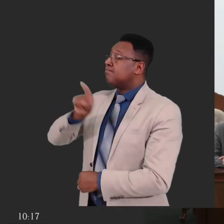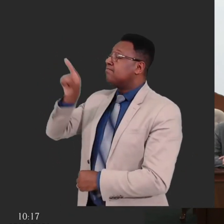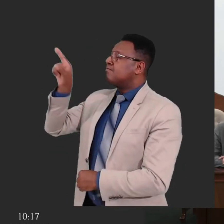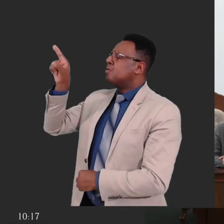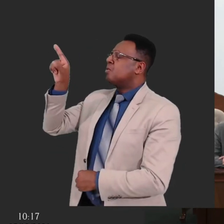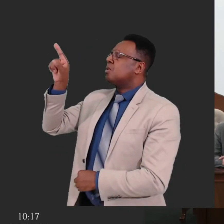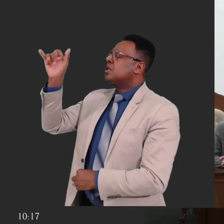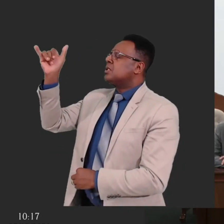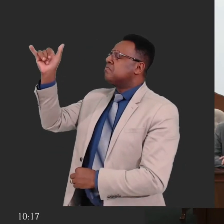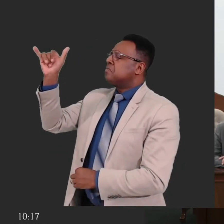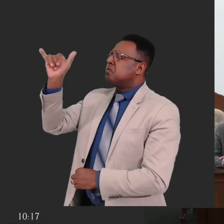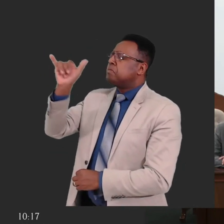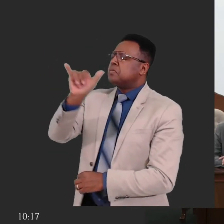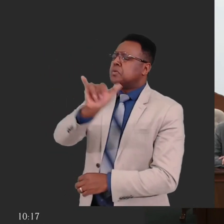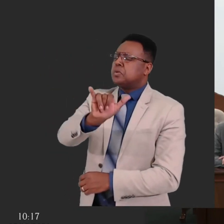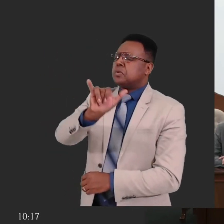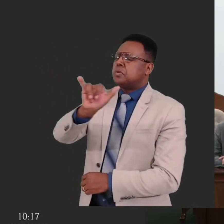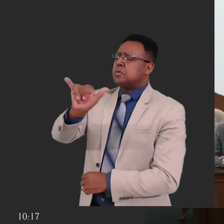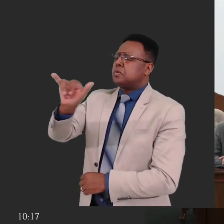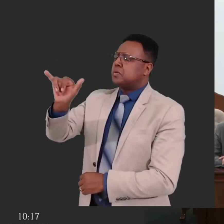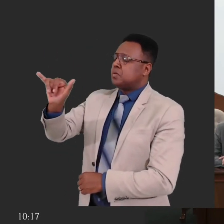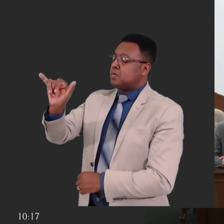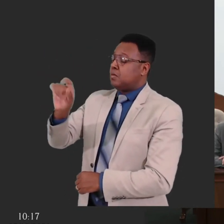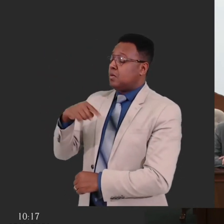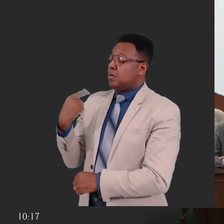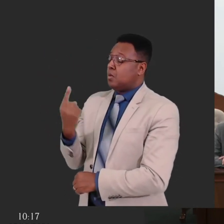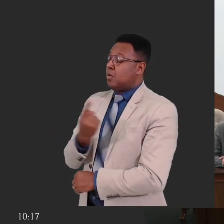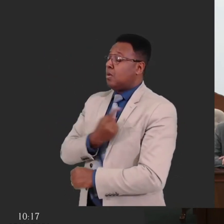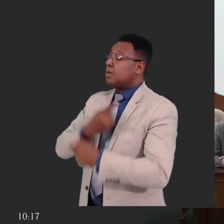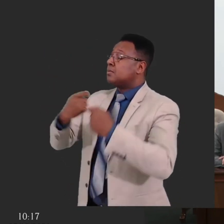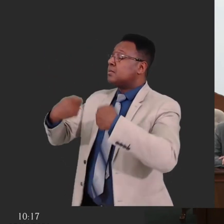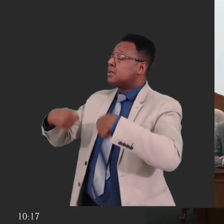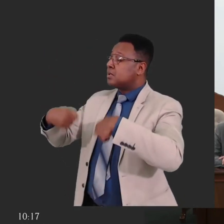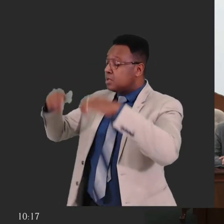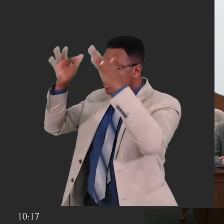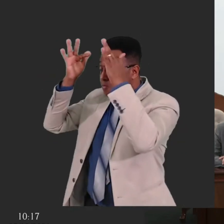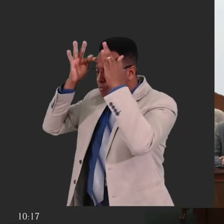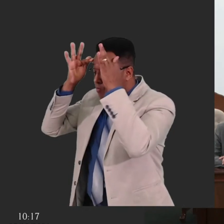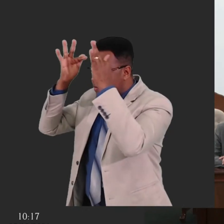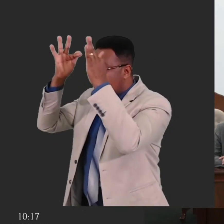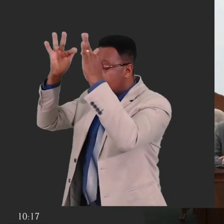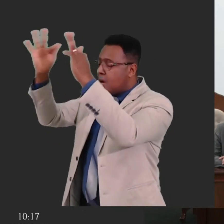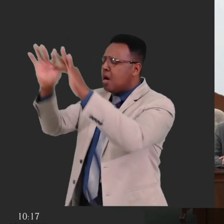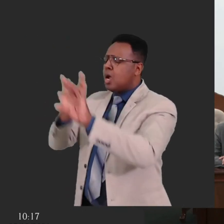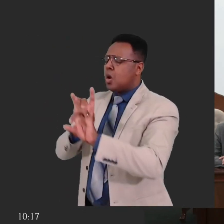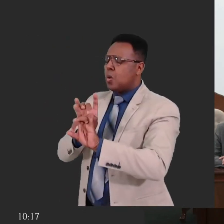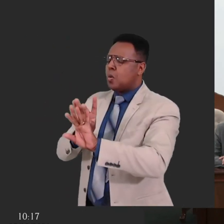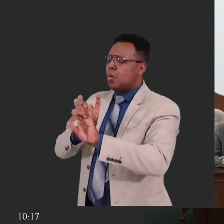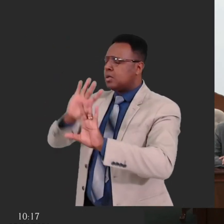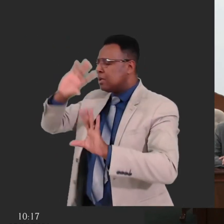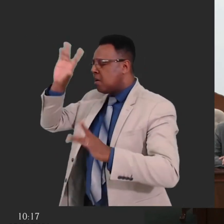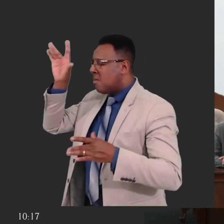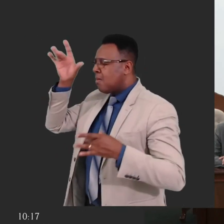glória guardadores da tua sã palavra, da tua sã doutrina, Senhor. Cremos que um